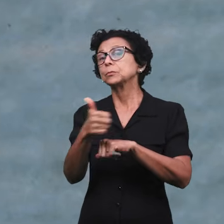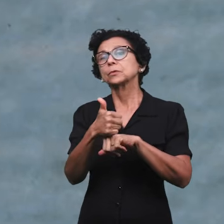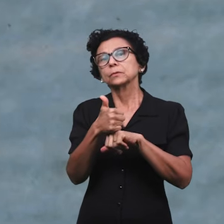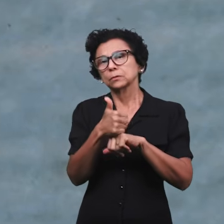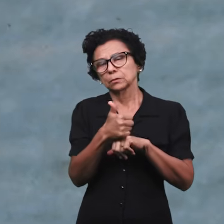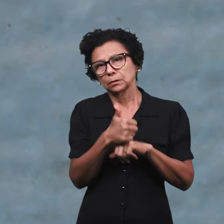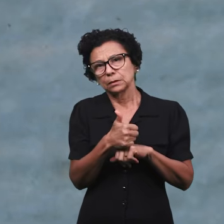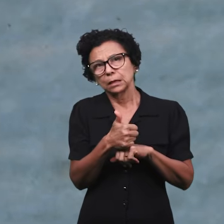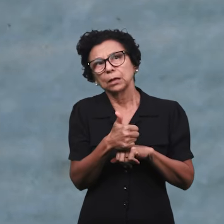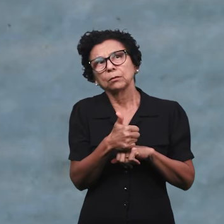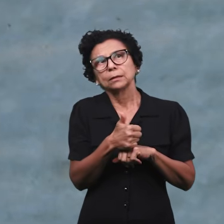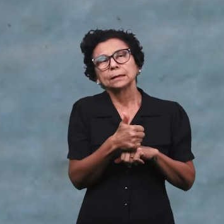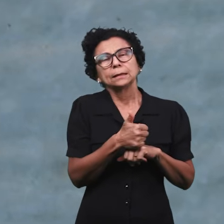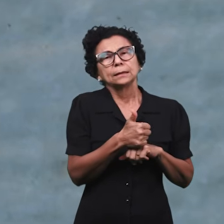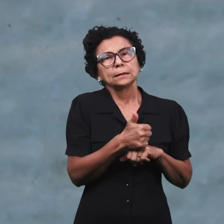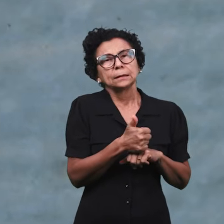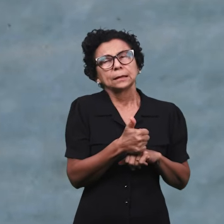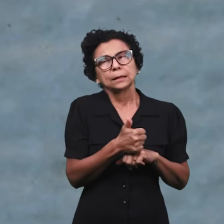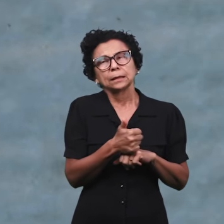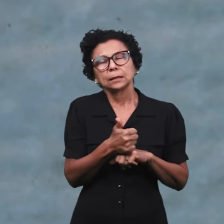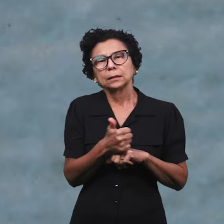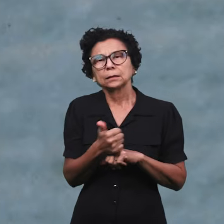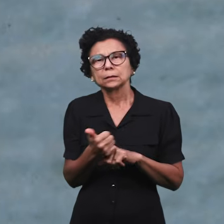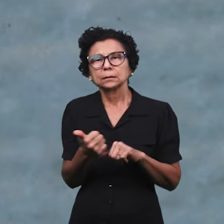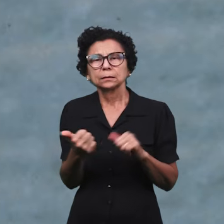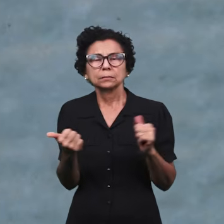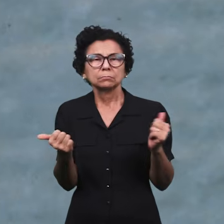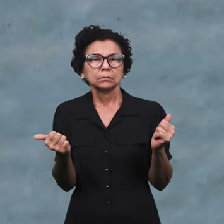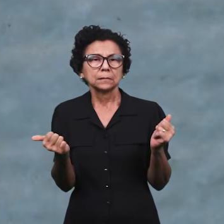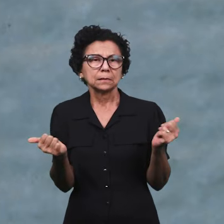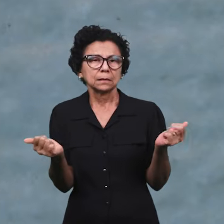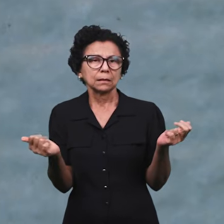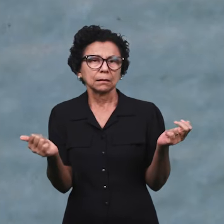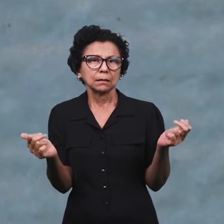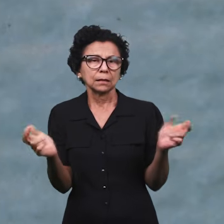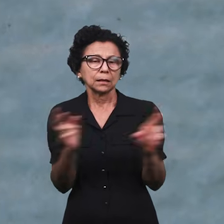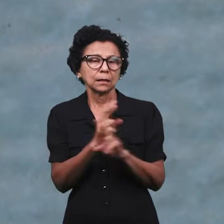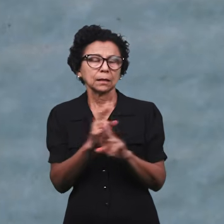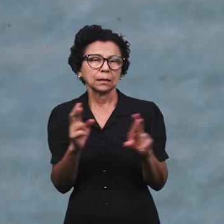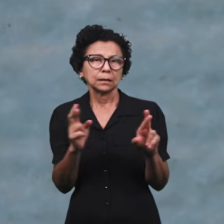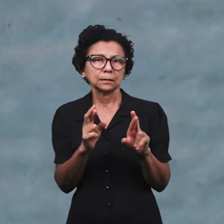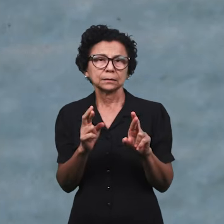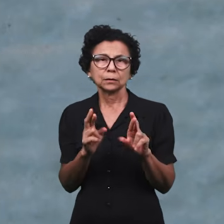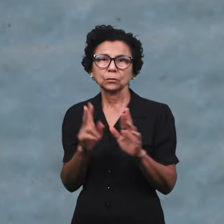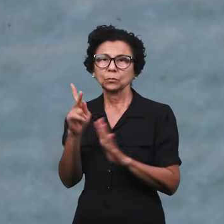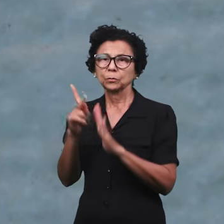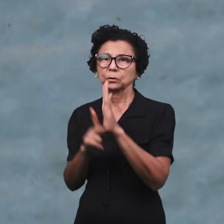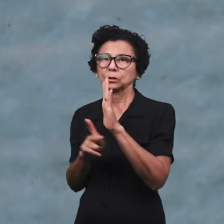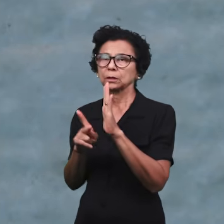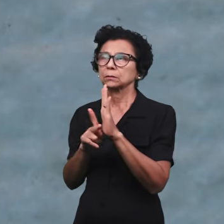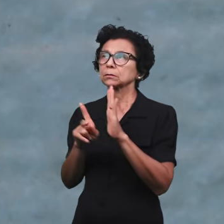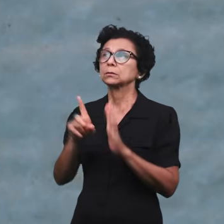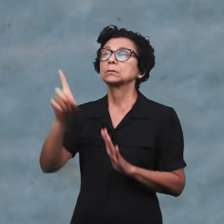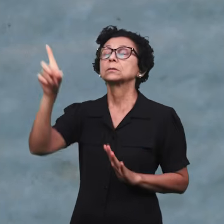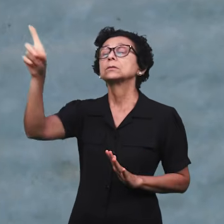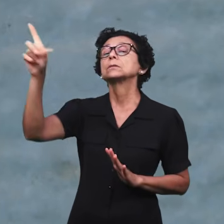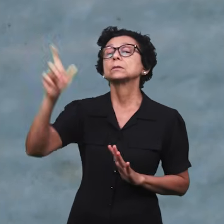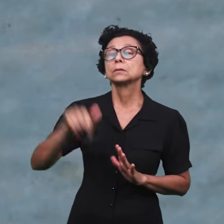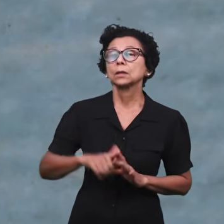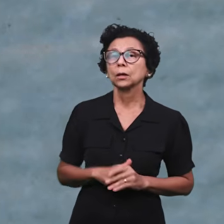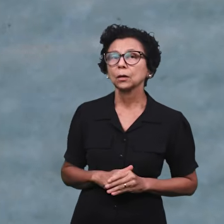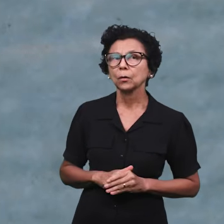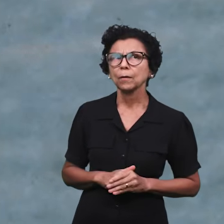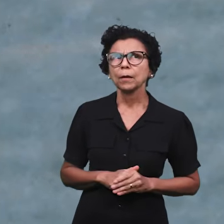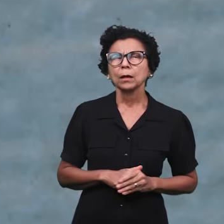projeto profissional se confunde com aquilo que é o projeto de Deus, quando a gente pode utilizar daquilo que a